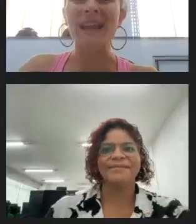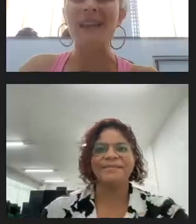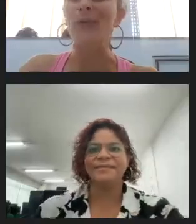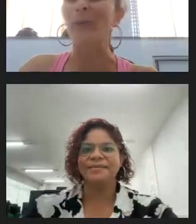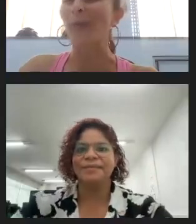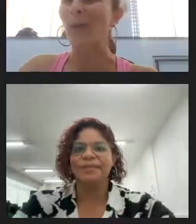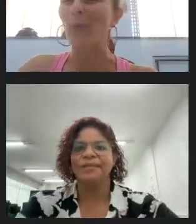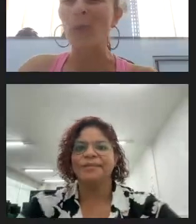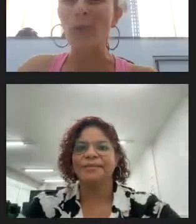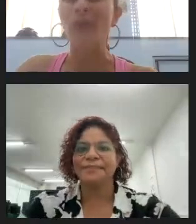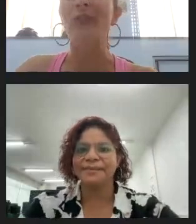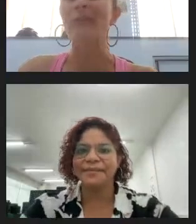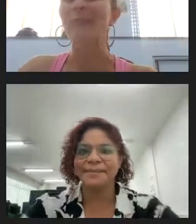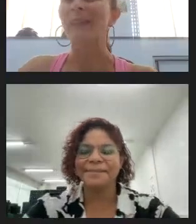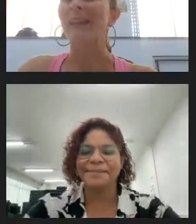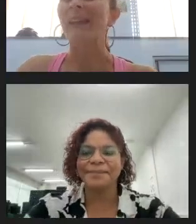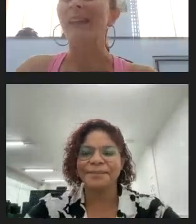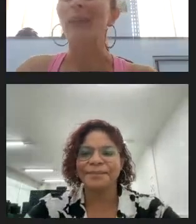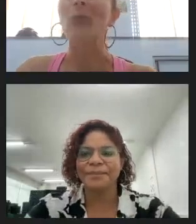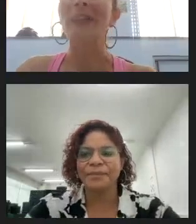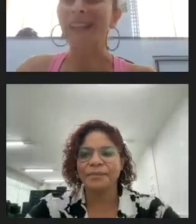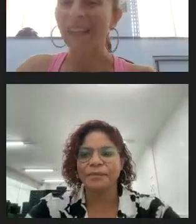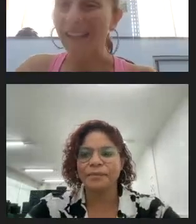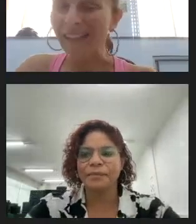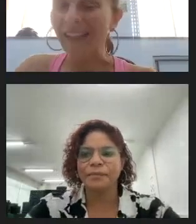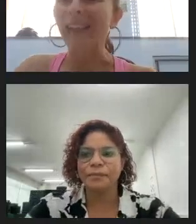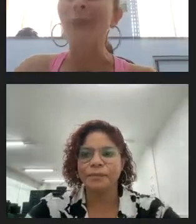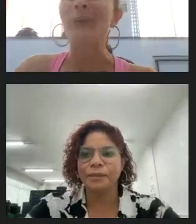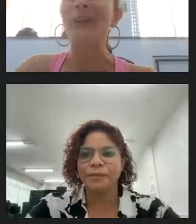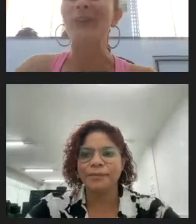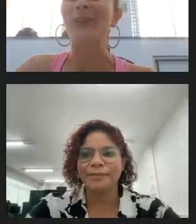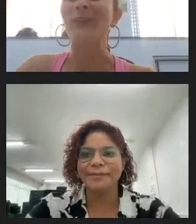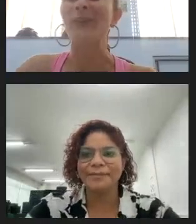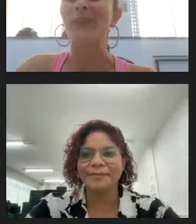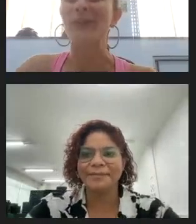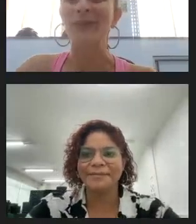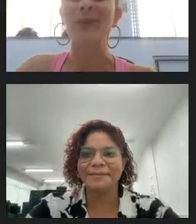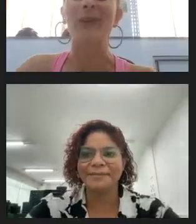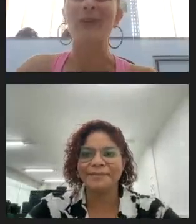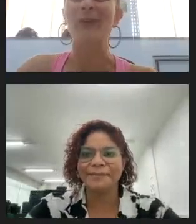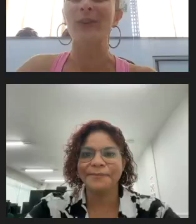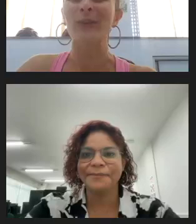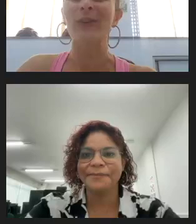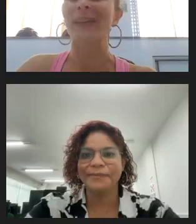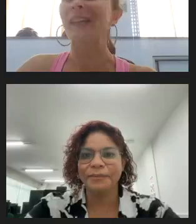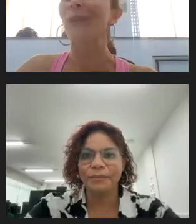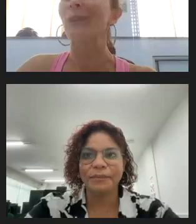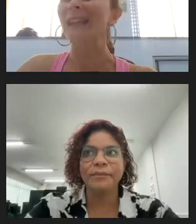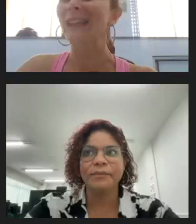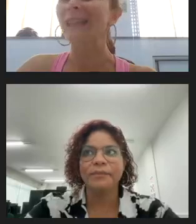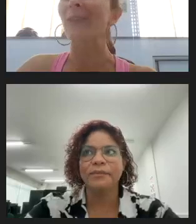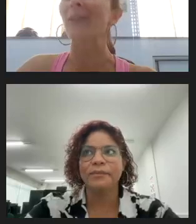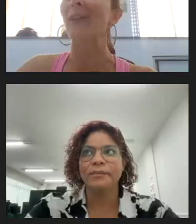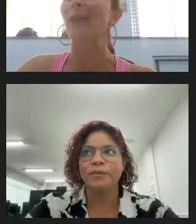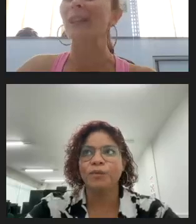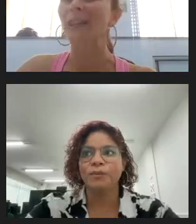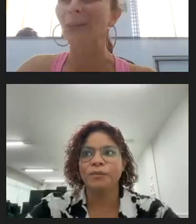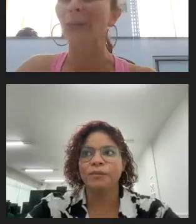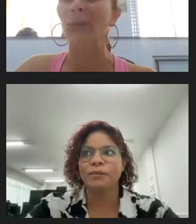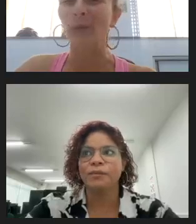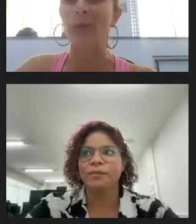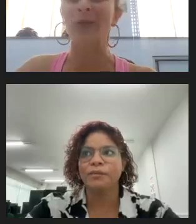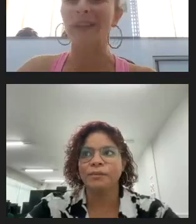estejam bem, com saúde, com muita alegria, né, com muita satisfação que nós estamos aqui reunidas